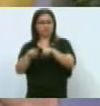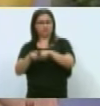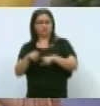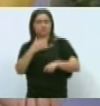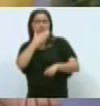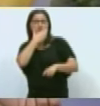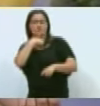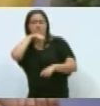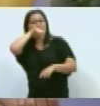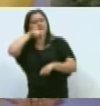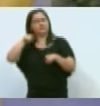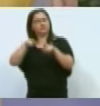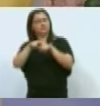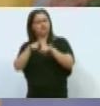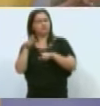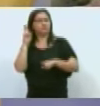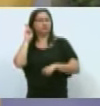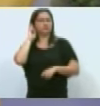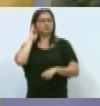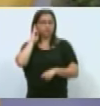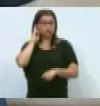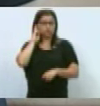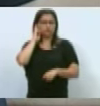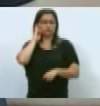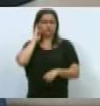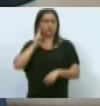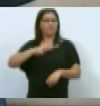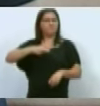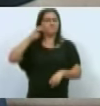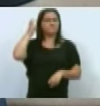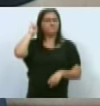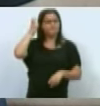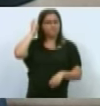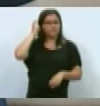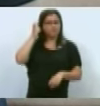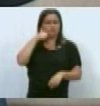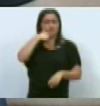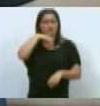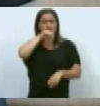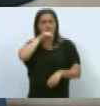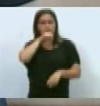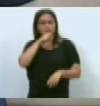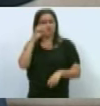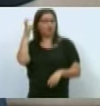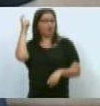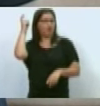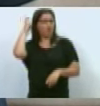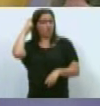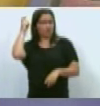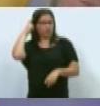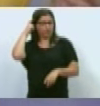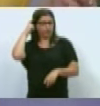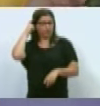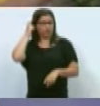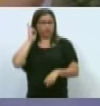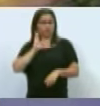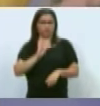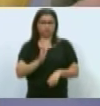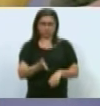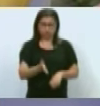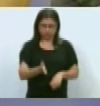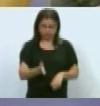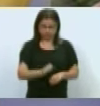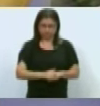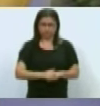também. É, o caso da Manuela, as duas, elas fizeram a cirurgia. Então, a Manuela, ela